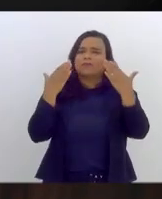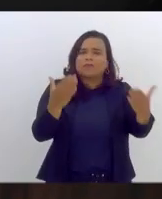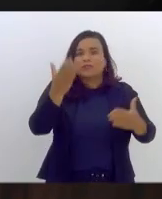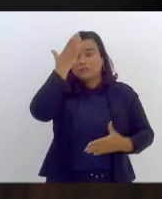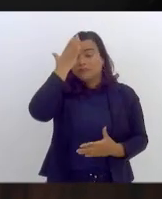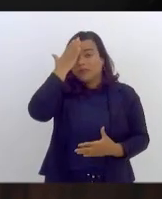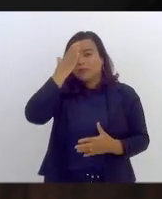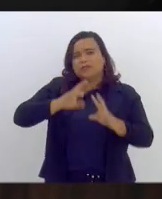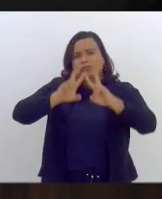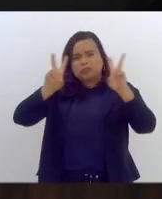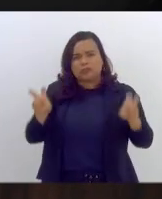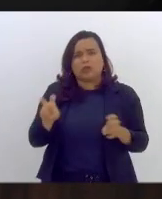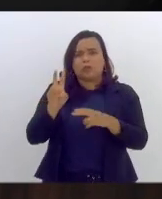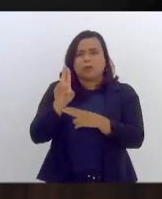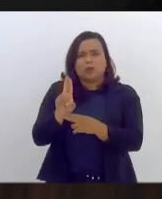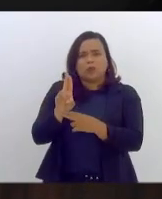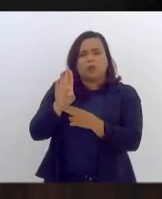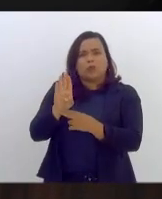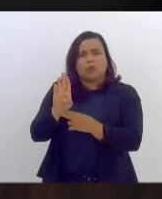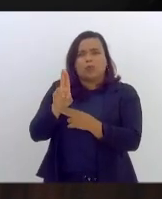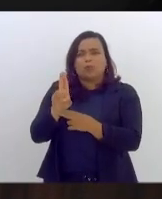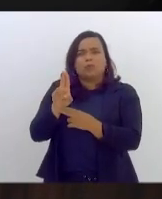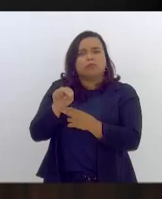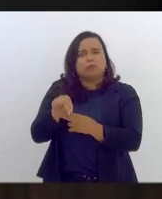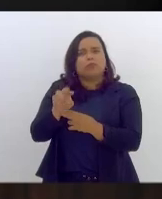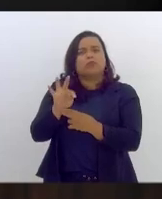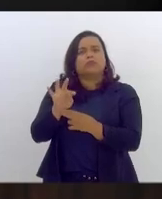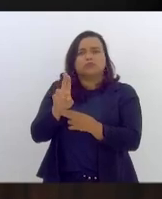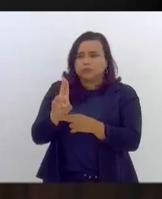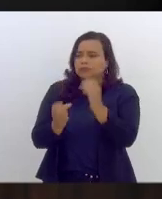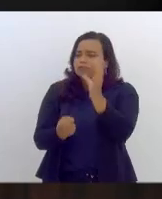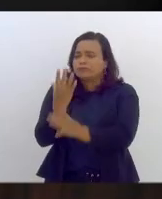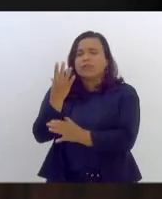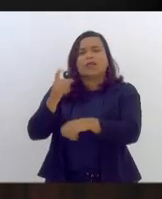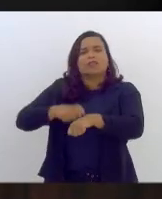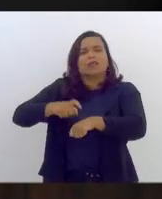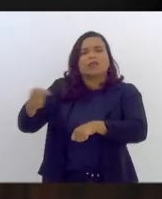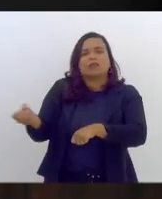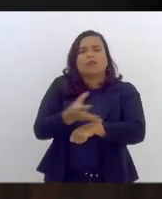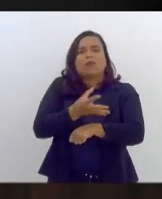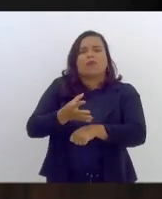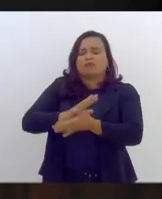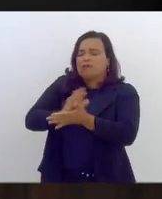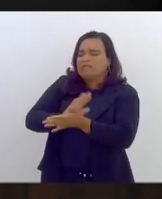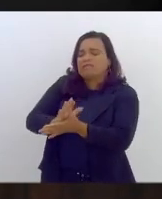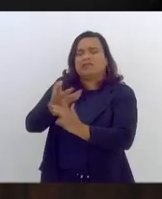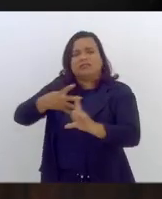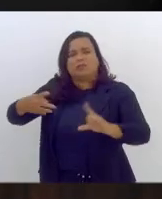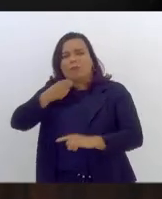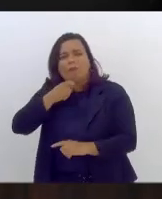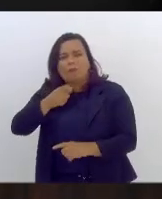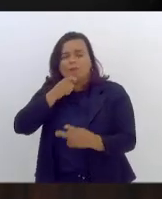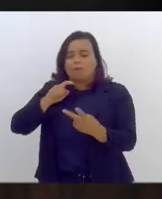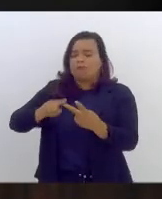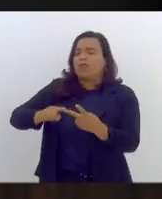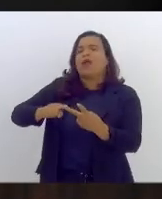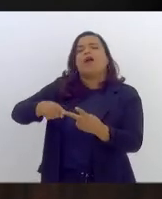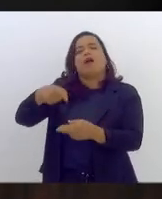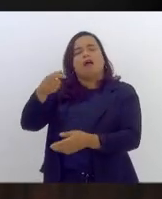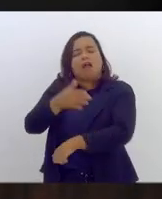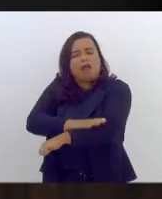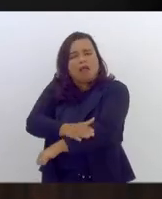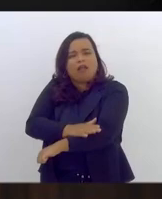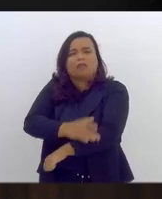na construção de um novo tempo, sem racismo, sem homofobia, sem machismo ou exploração